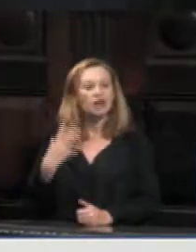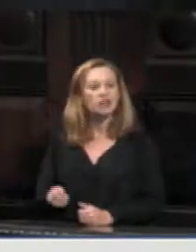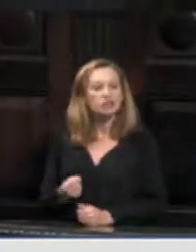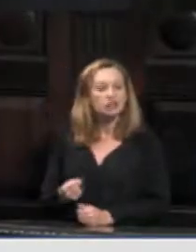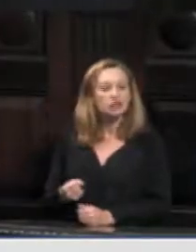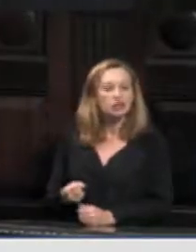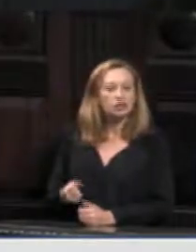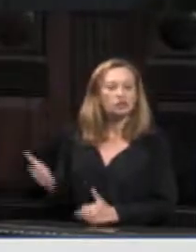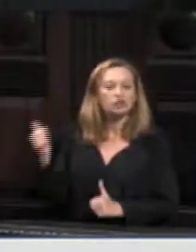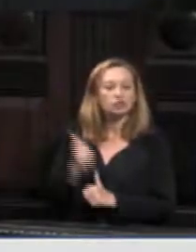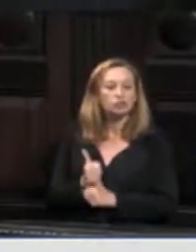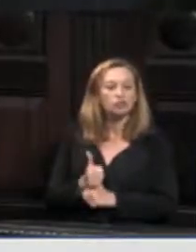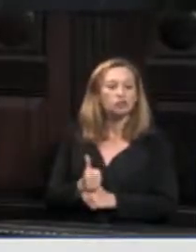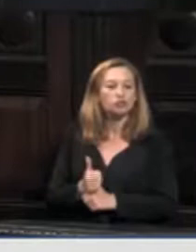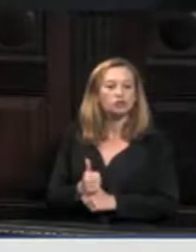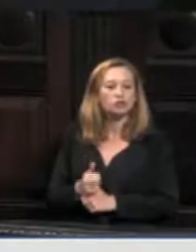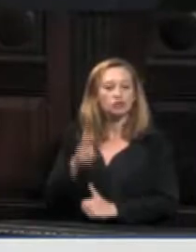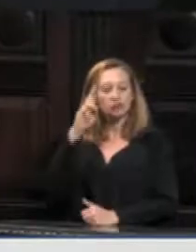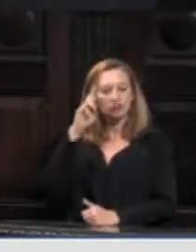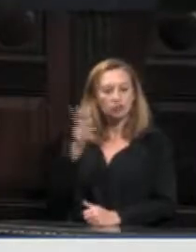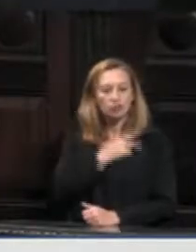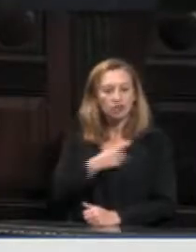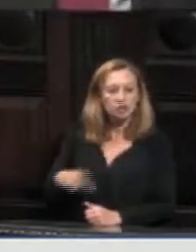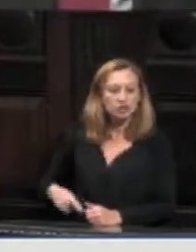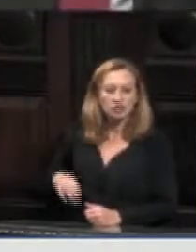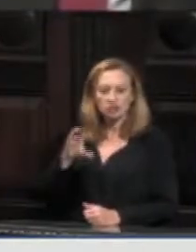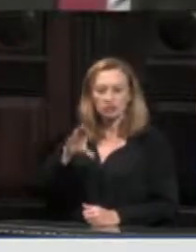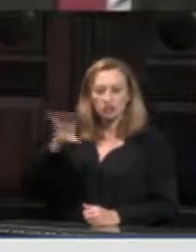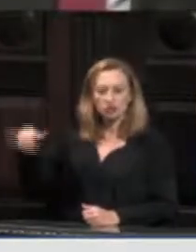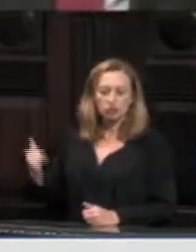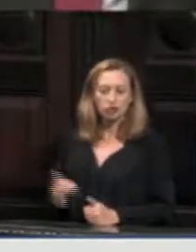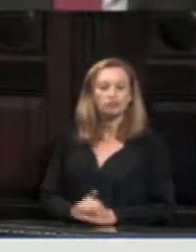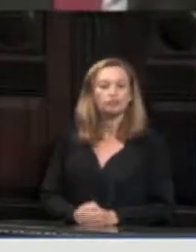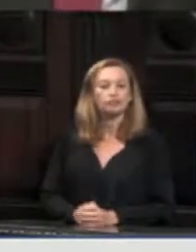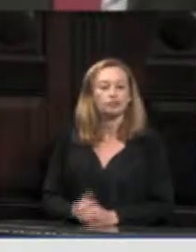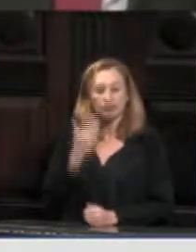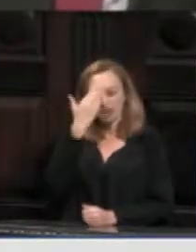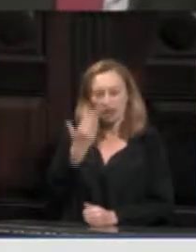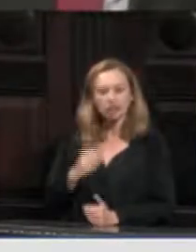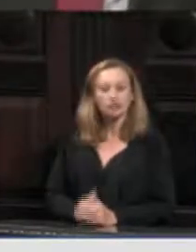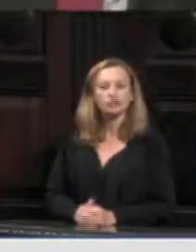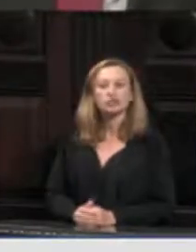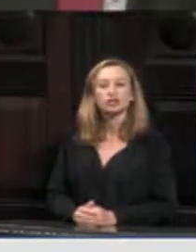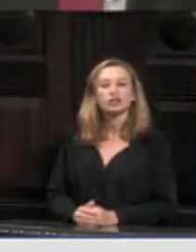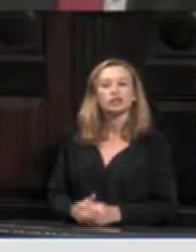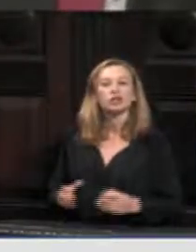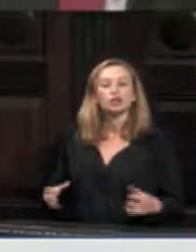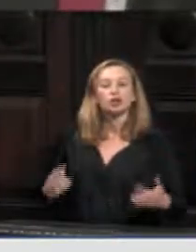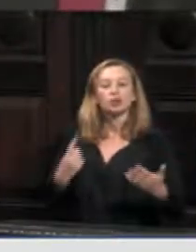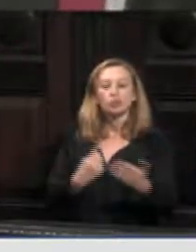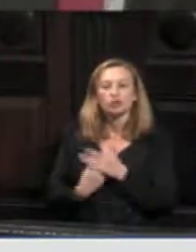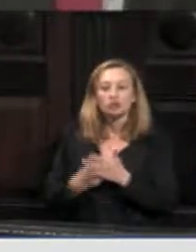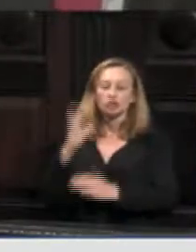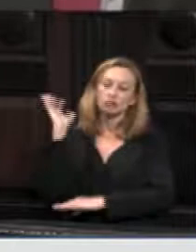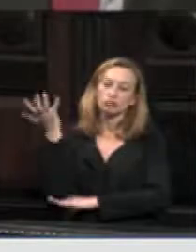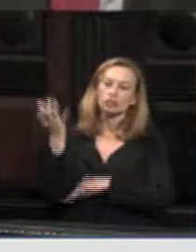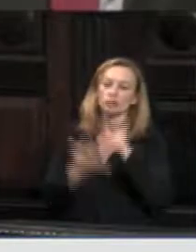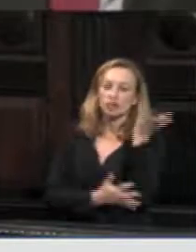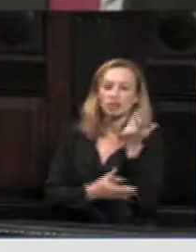Favorável ao substitutivo da CCJ. Obrigado, deputada. Pela Comissão de Defesa do Meio Ambiente, deputado André